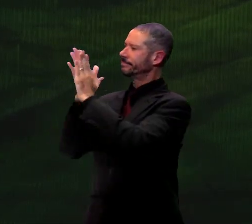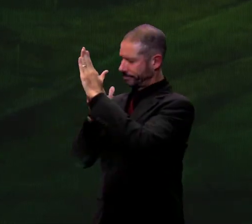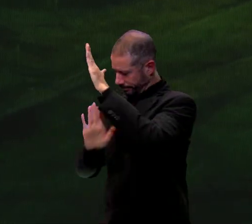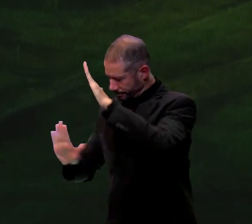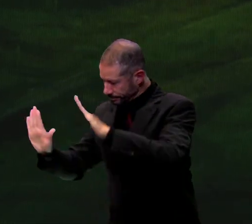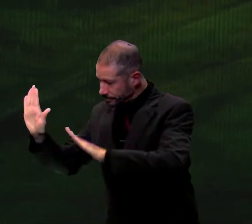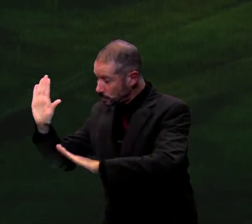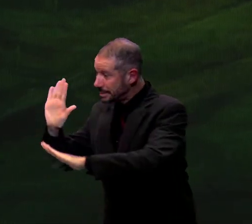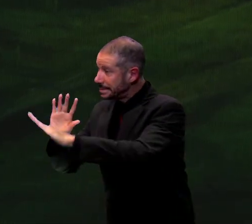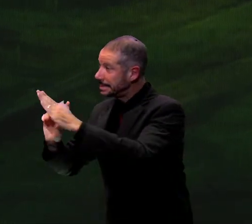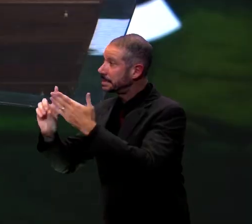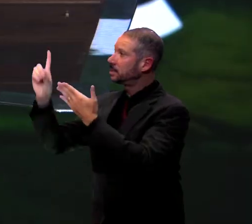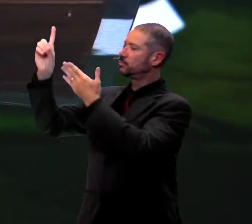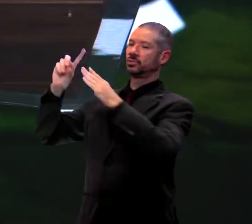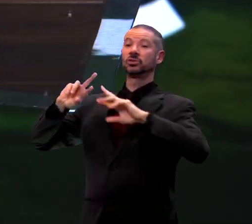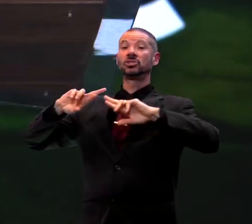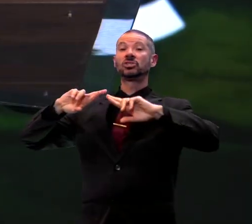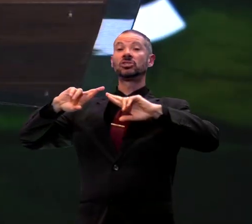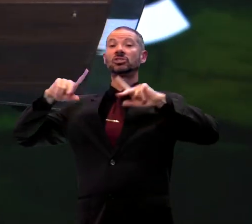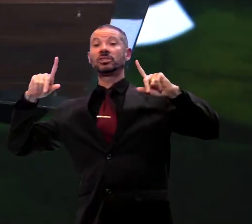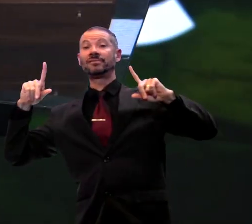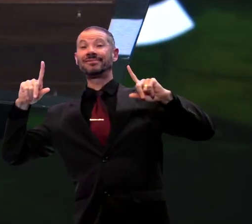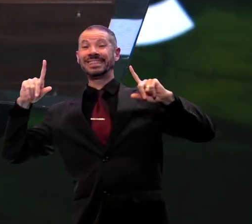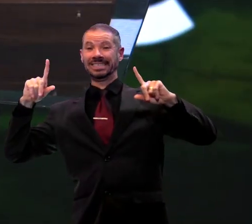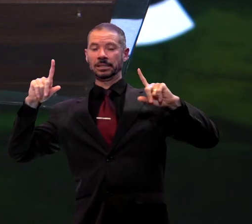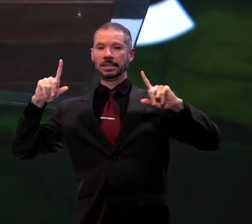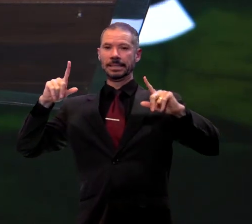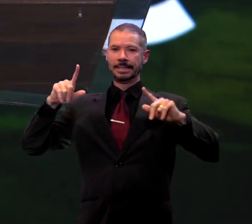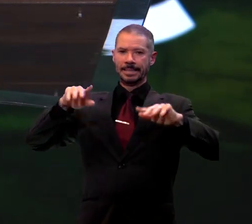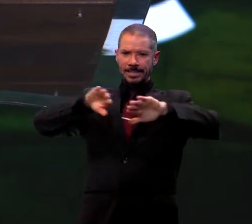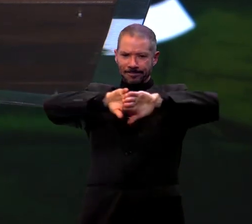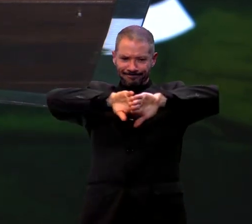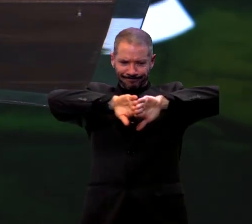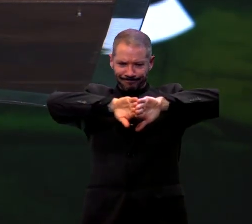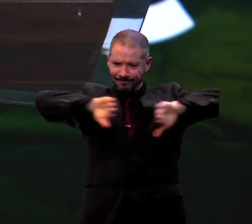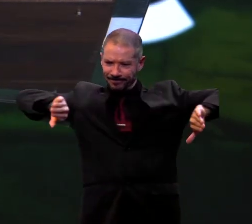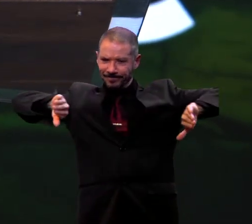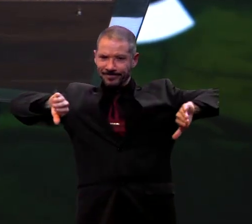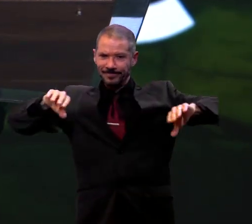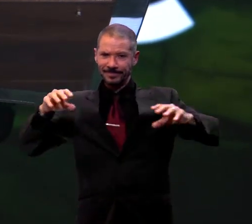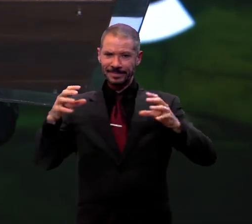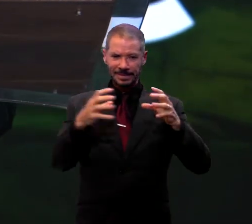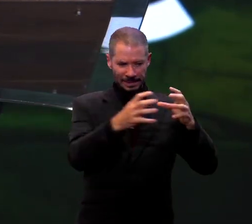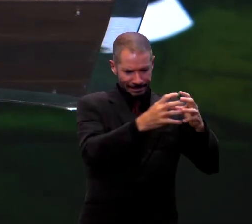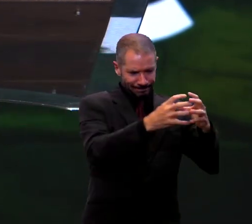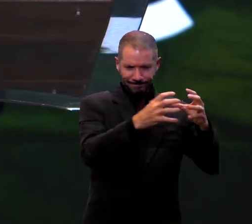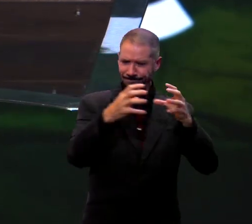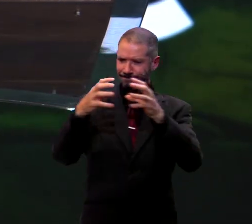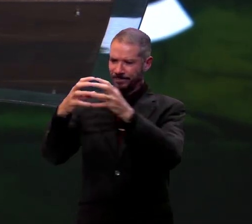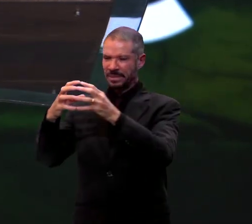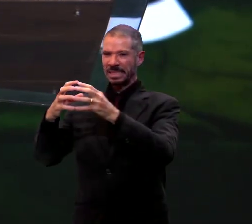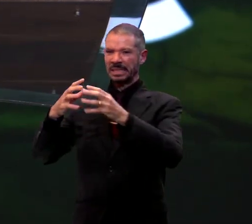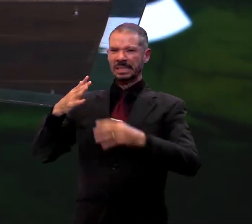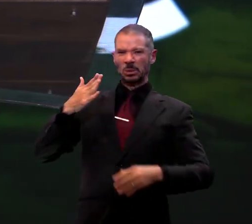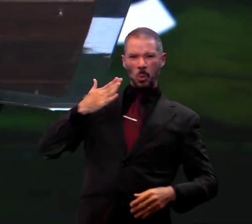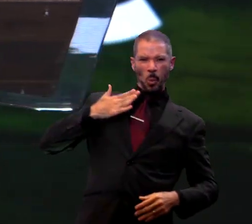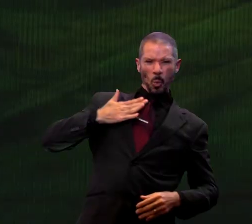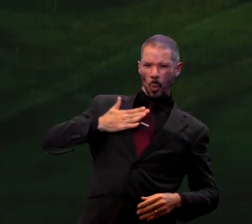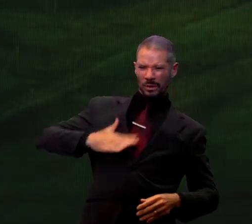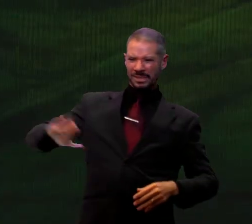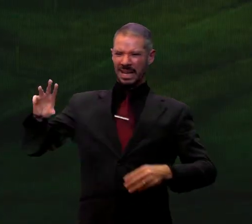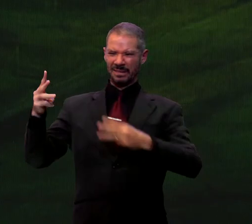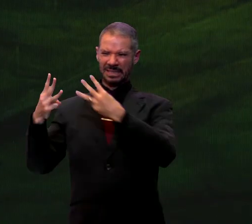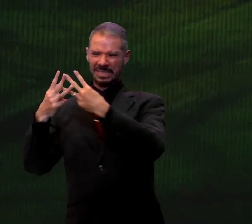Deus de um jeito diferente, de fazer uma certa divisão entre o povo, e por todas essas razões, eles não gostavam do samaritano,